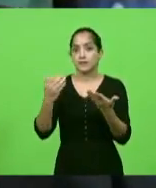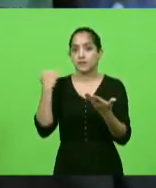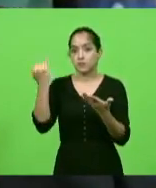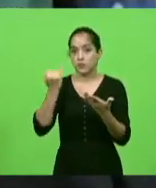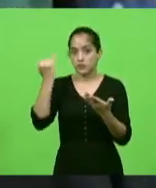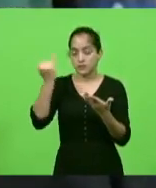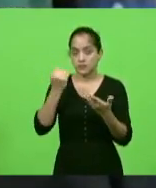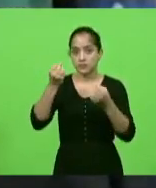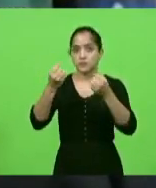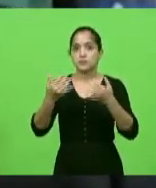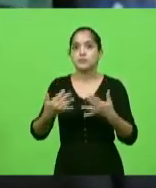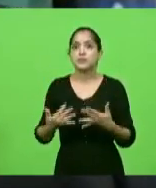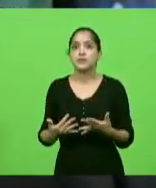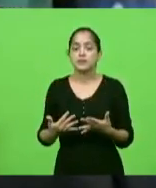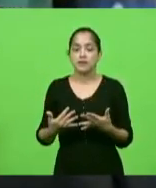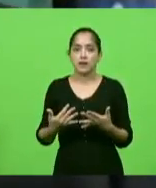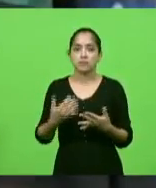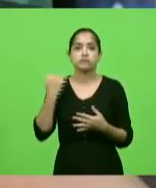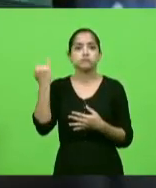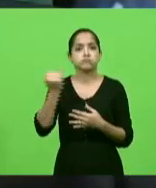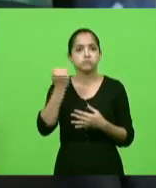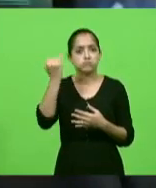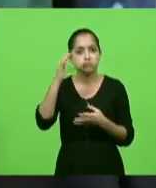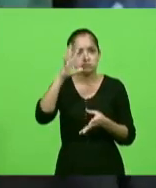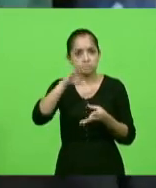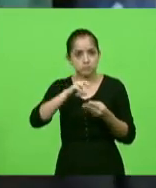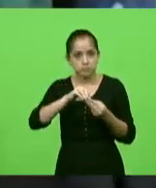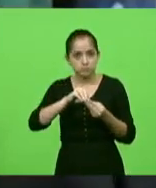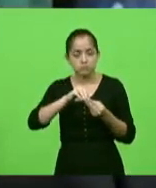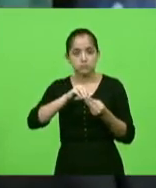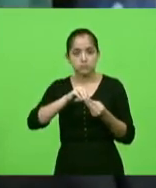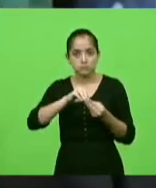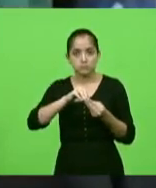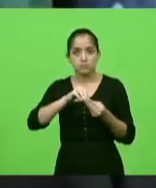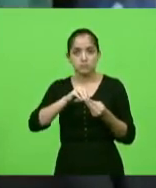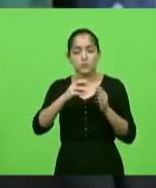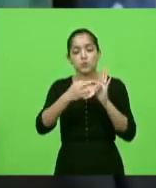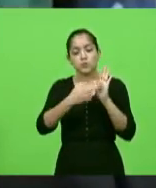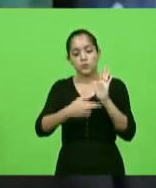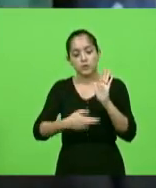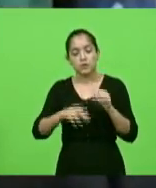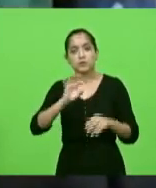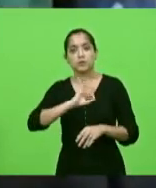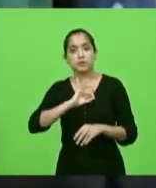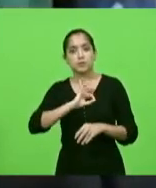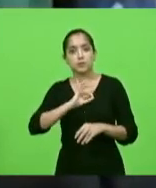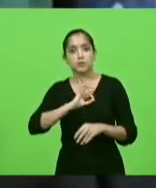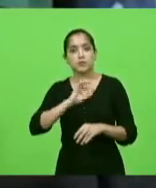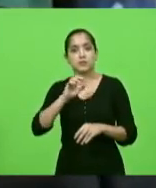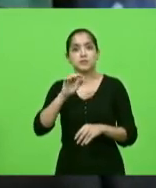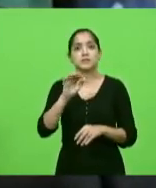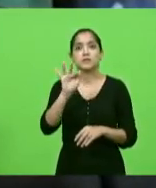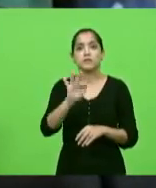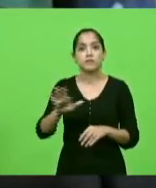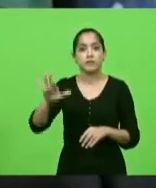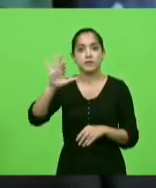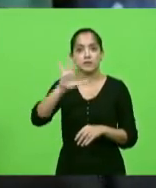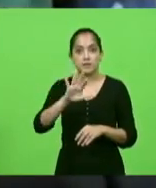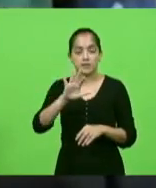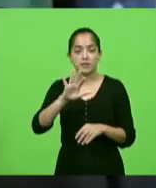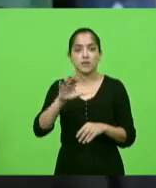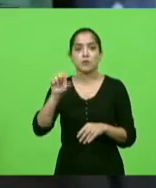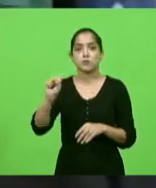importante aqui ressaltar a relevância da conclusão A Divina do relatório da Polícia Federal em pé tem frango